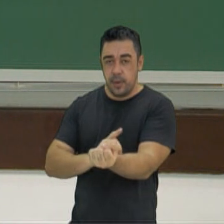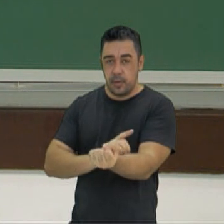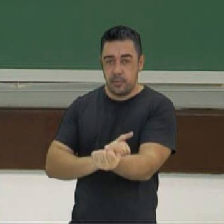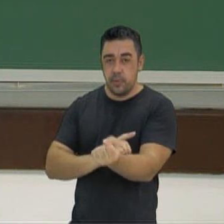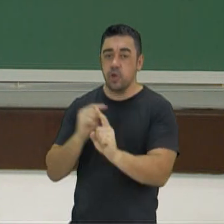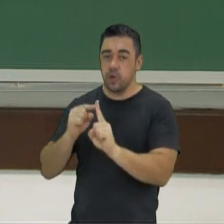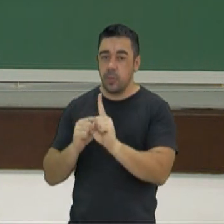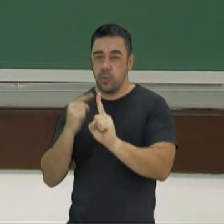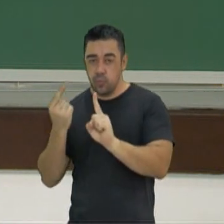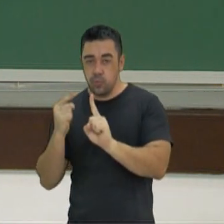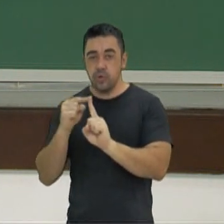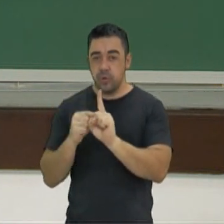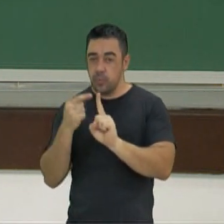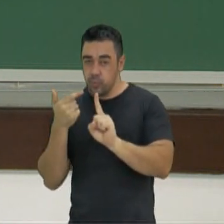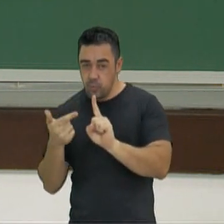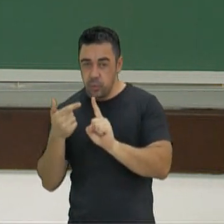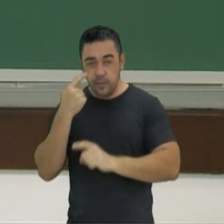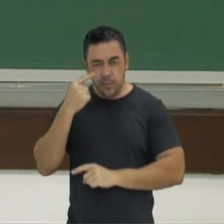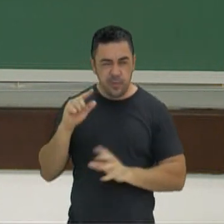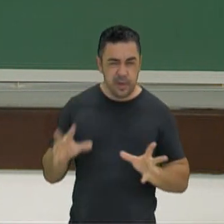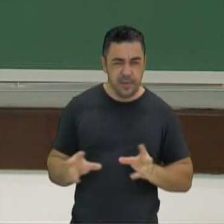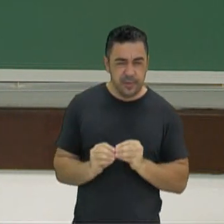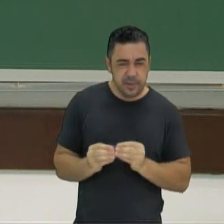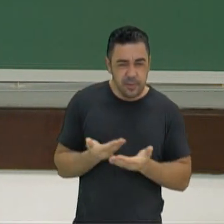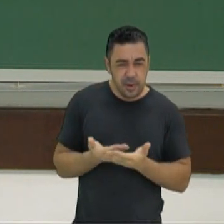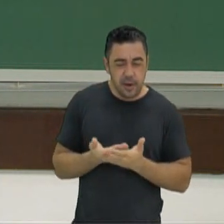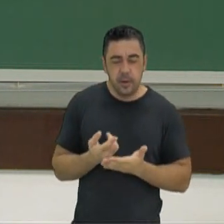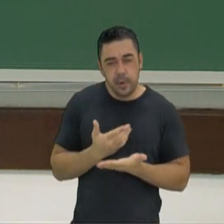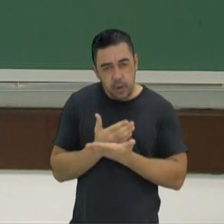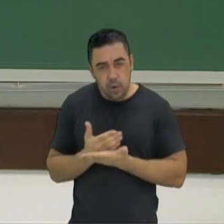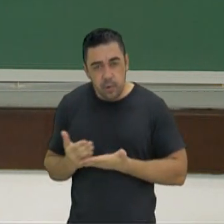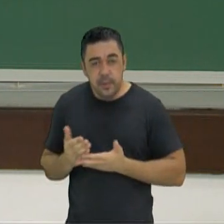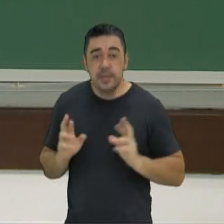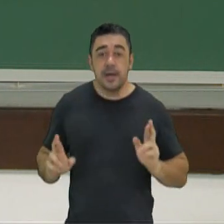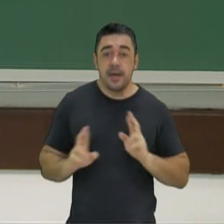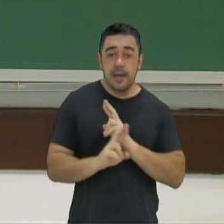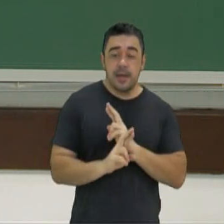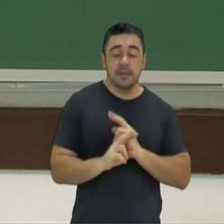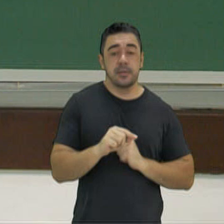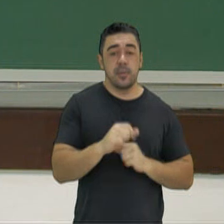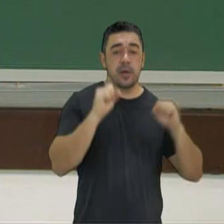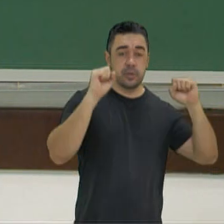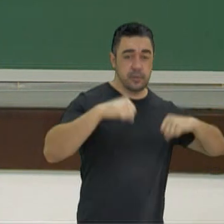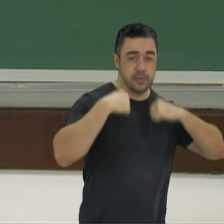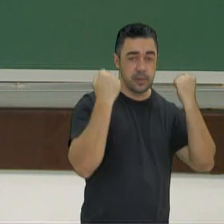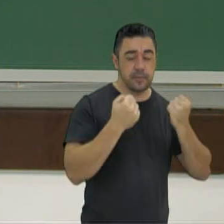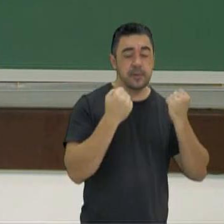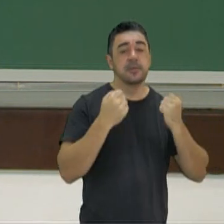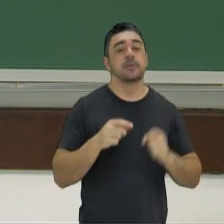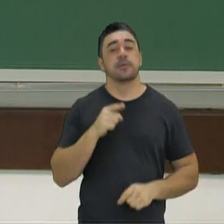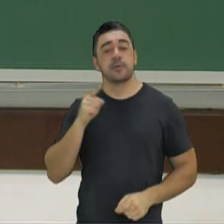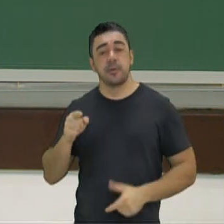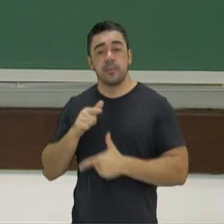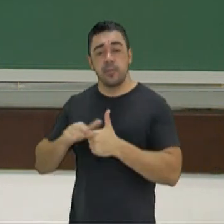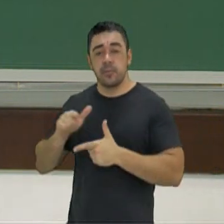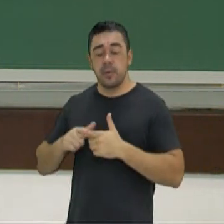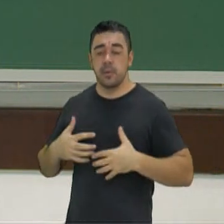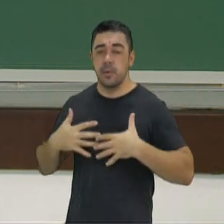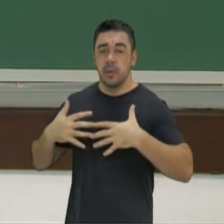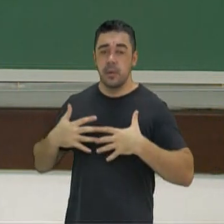Vamos fazer uma revisão sobre essa aula para depois iniciarmos a relação entre o exercício físico e os problemas